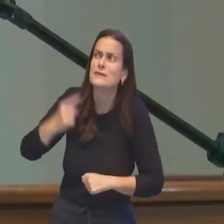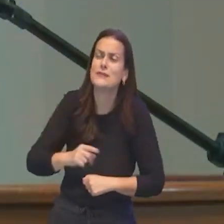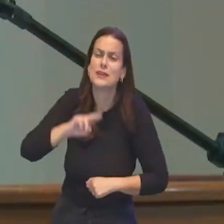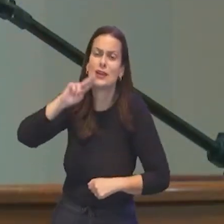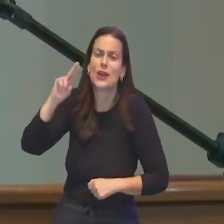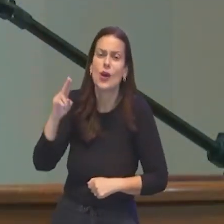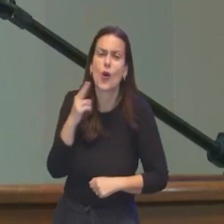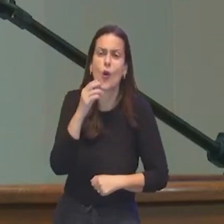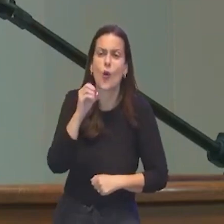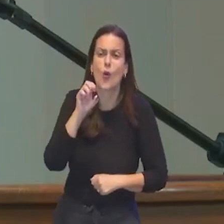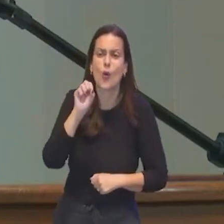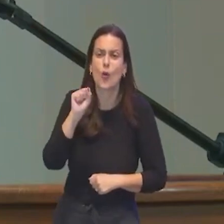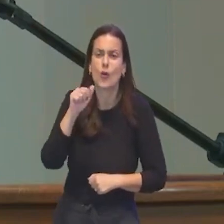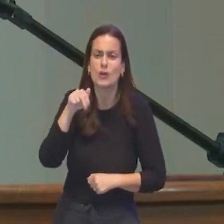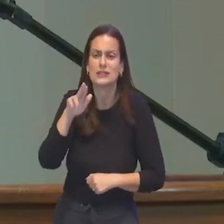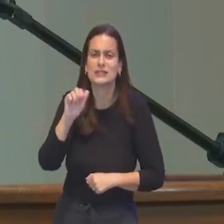Hosana,